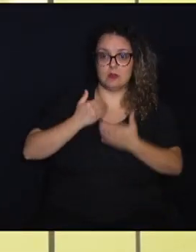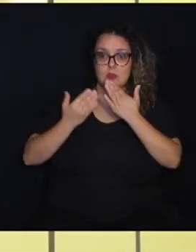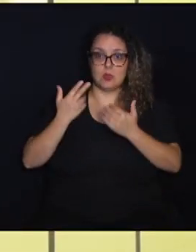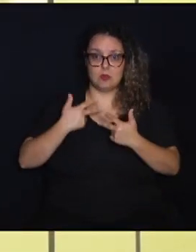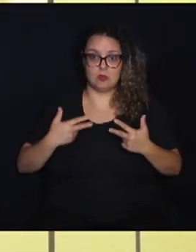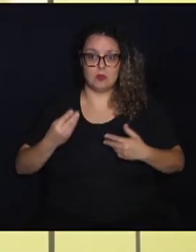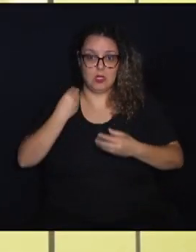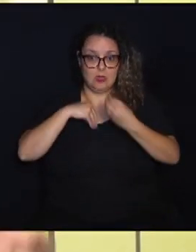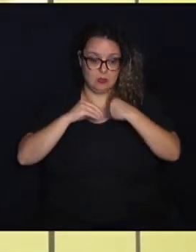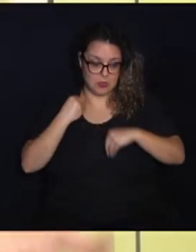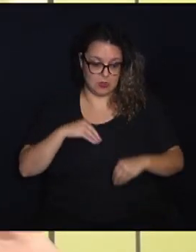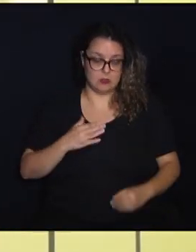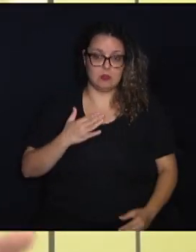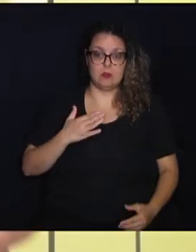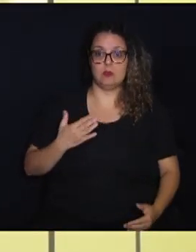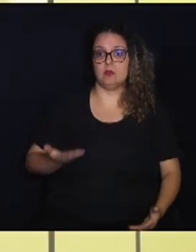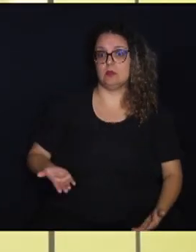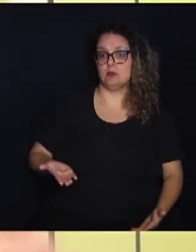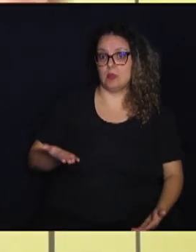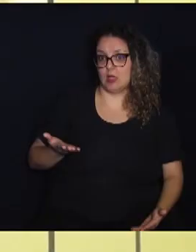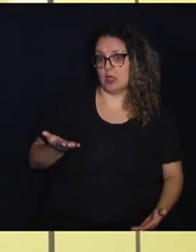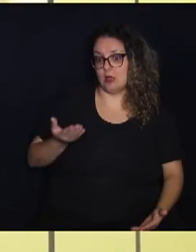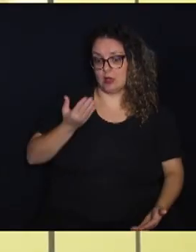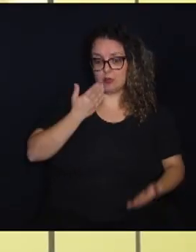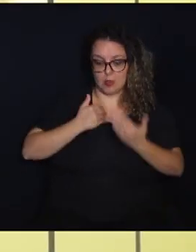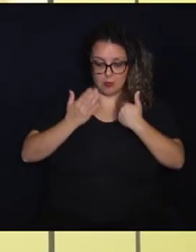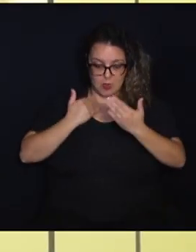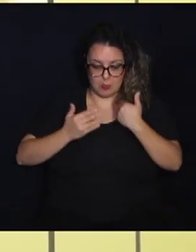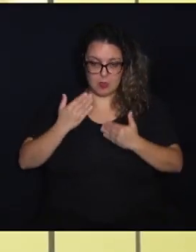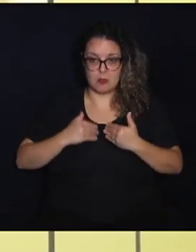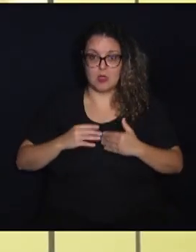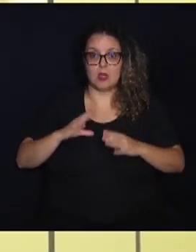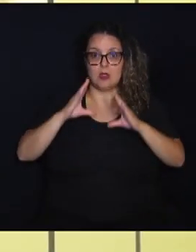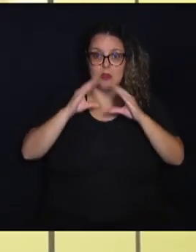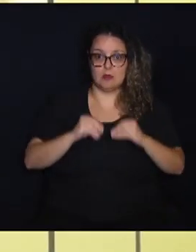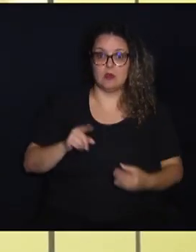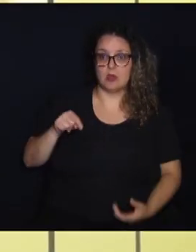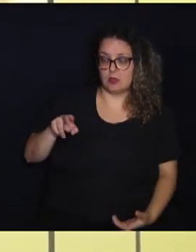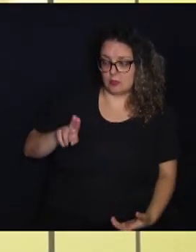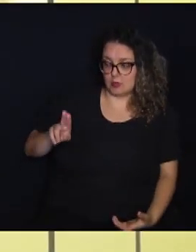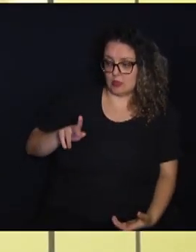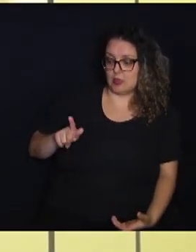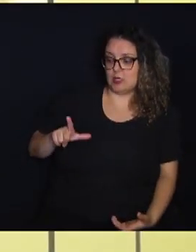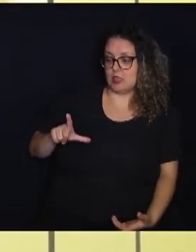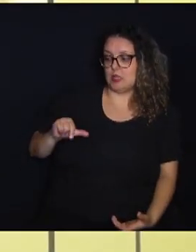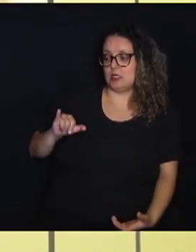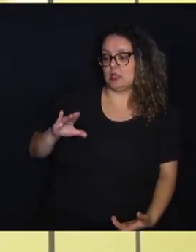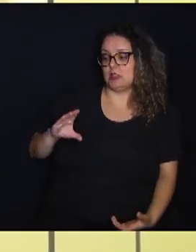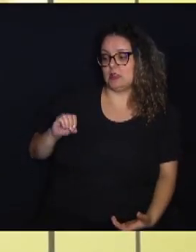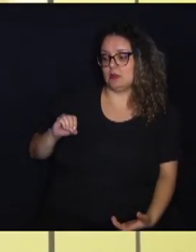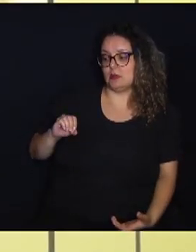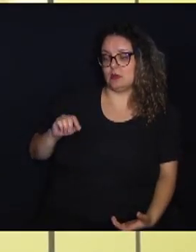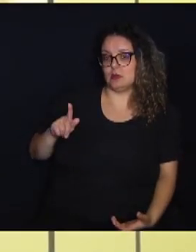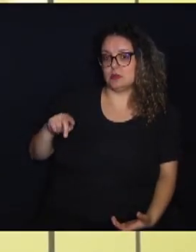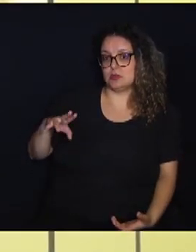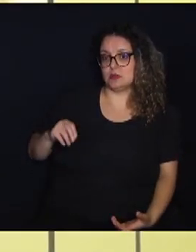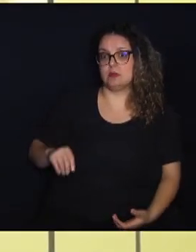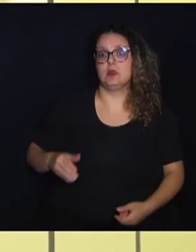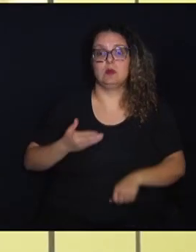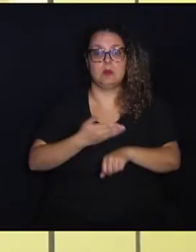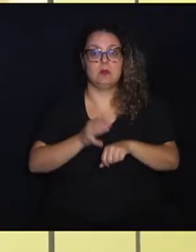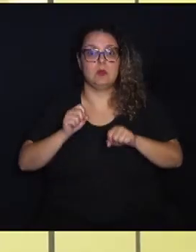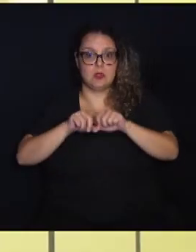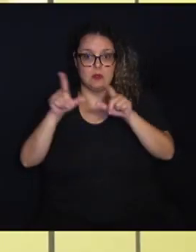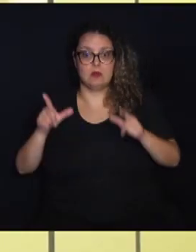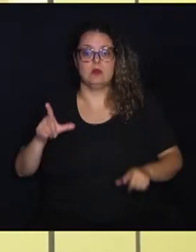à noite é essa energia que você vai usar como glicogênio para a prática de atividade física de manhã. Então, você